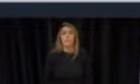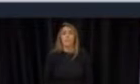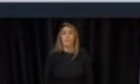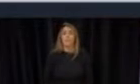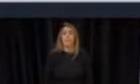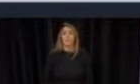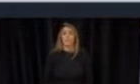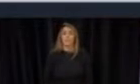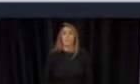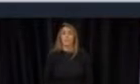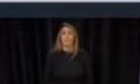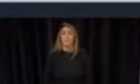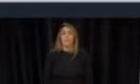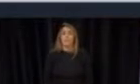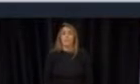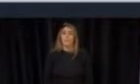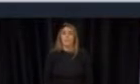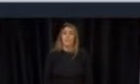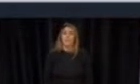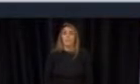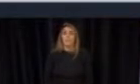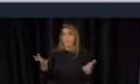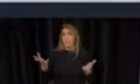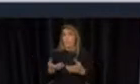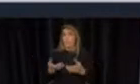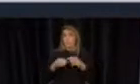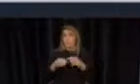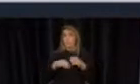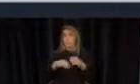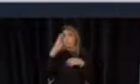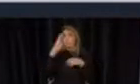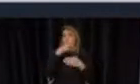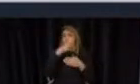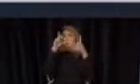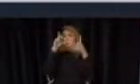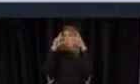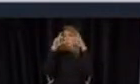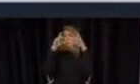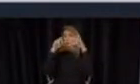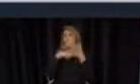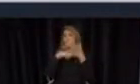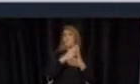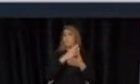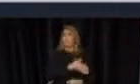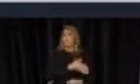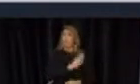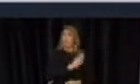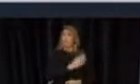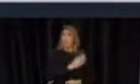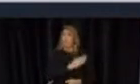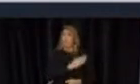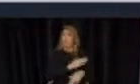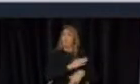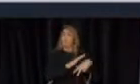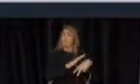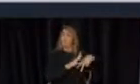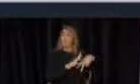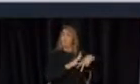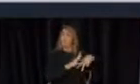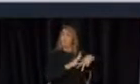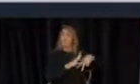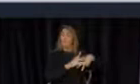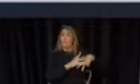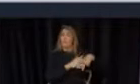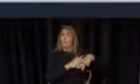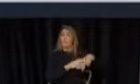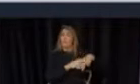Aqui eu coloquei uma foto para vocês verem de um coração, de um doador, dos 2 pulmões. Geralmente, os 2